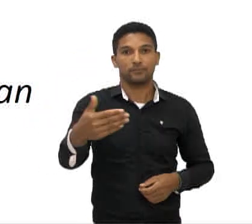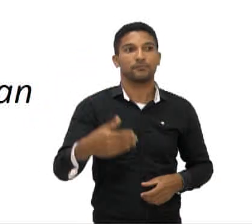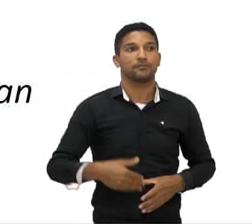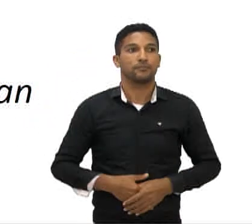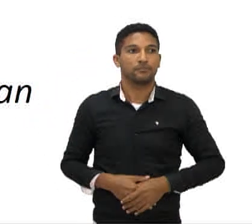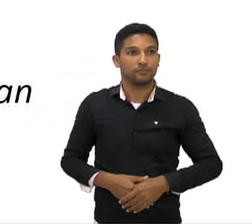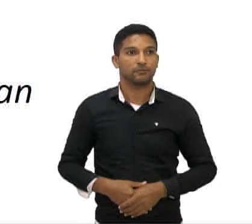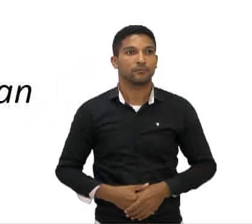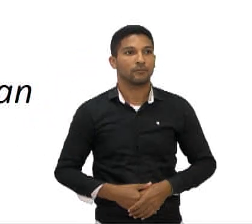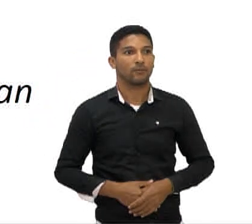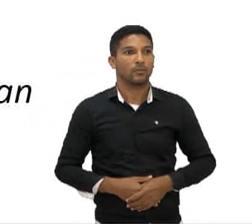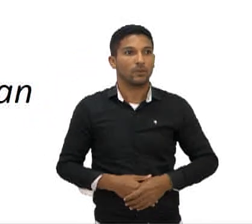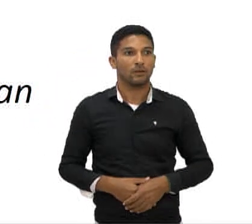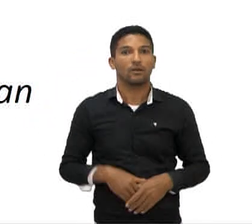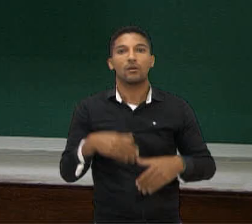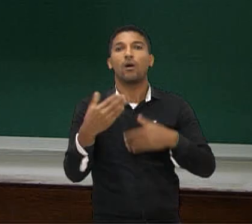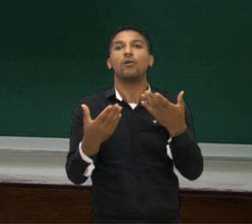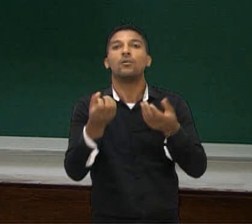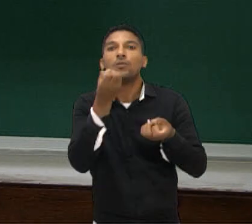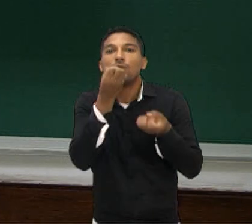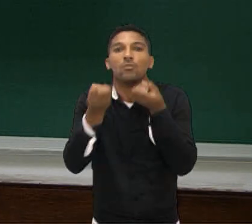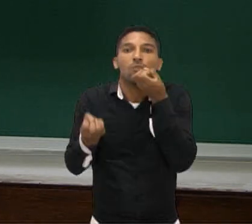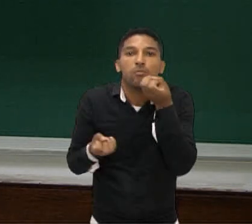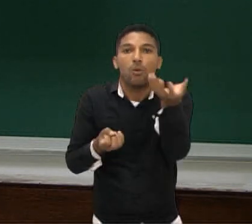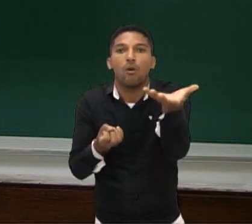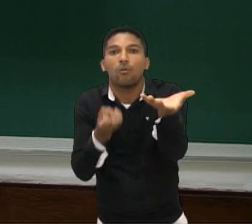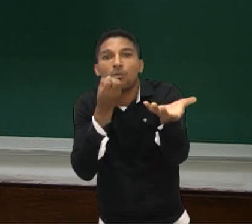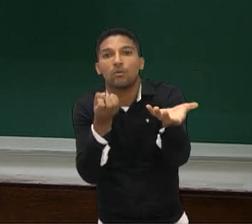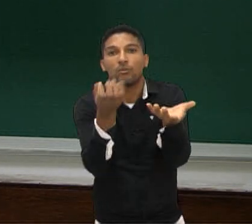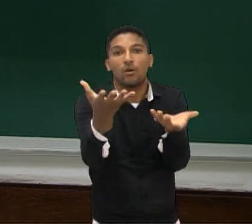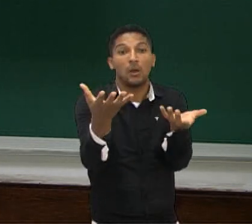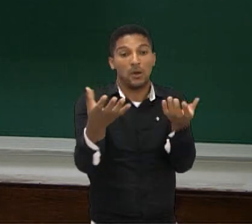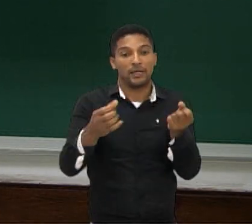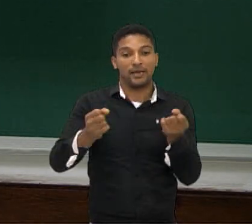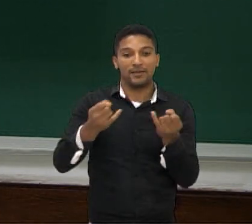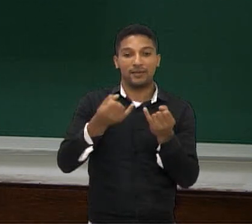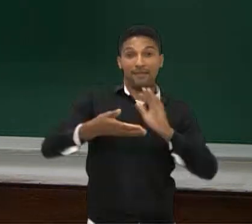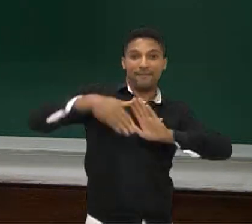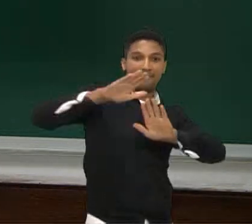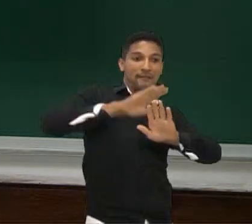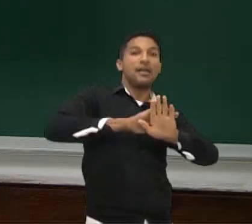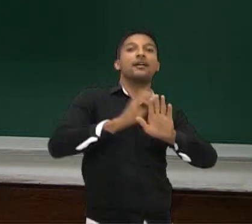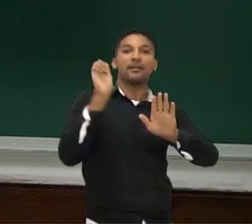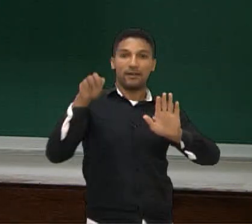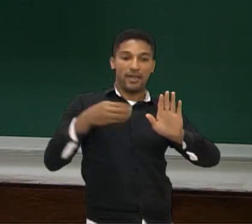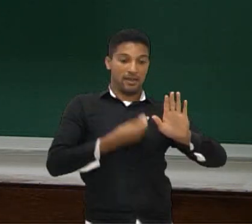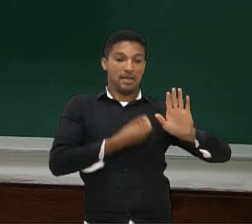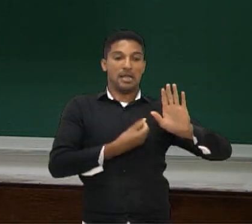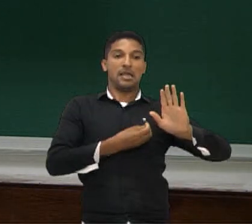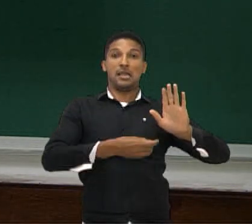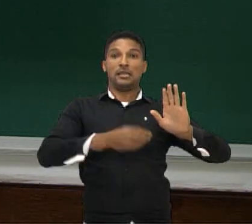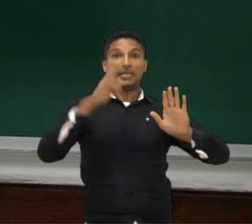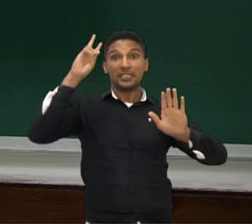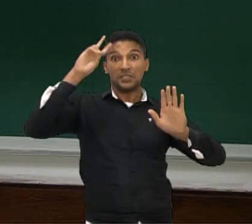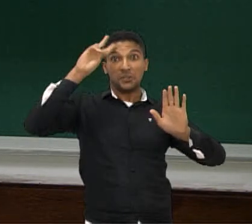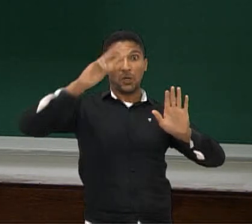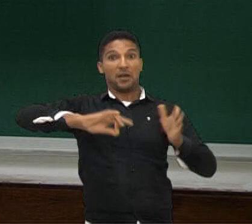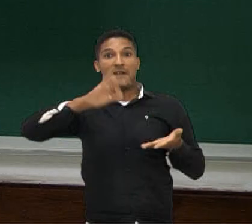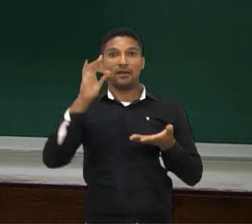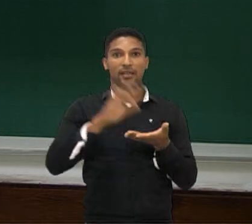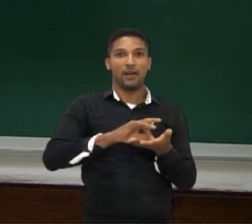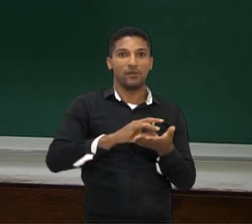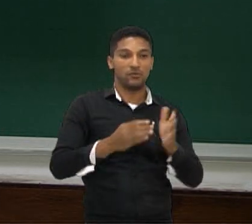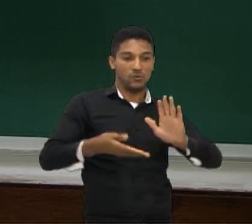conta como se fosse real. É óbvio, eu não vou contar, chegar para vocês e falar, é uma história, mas não é